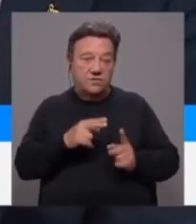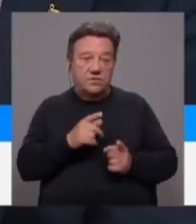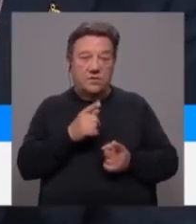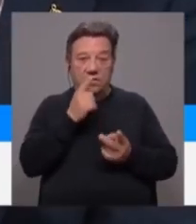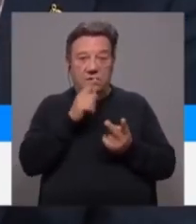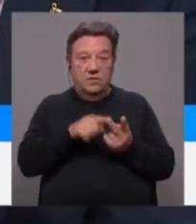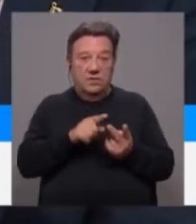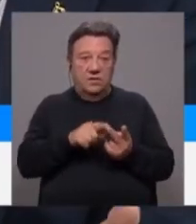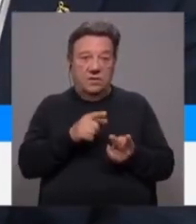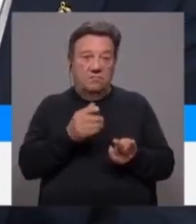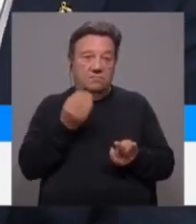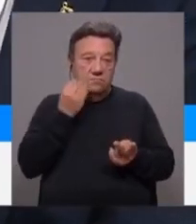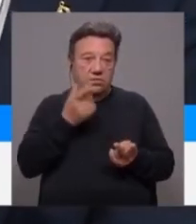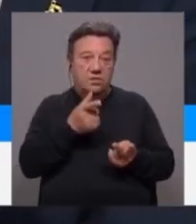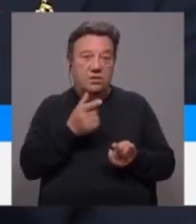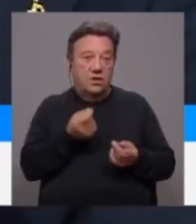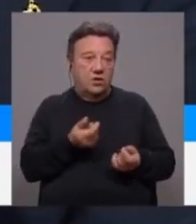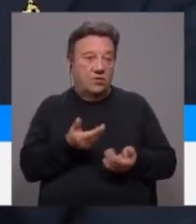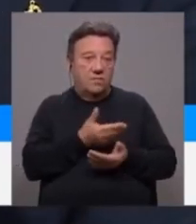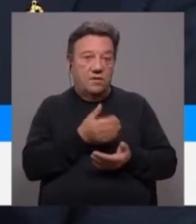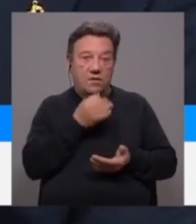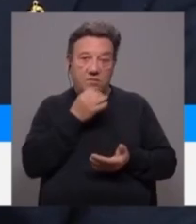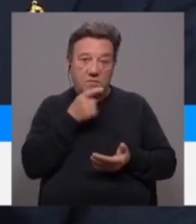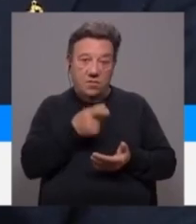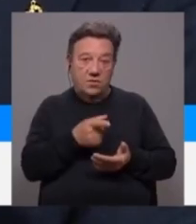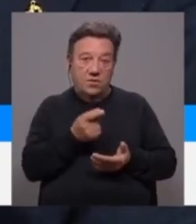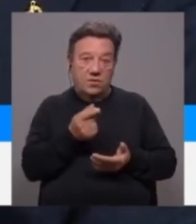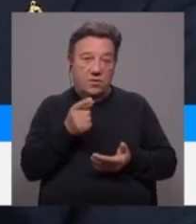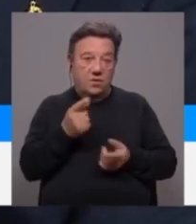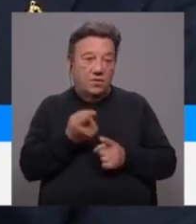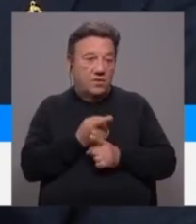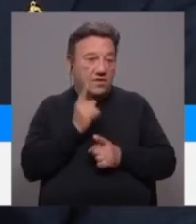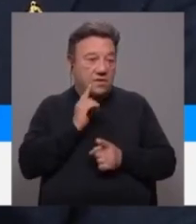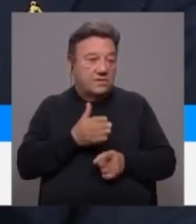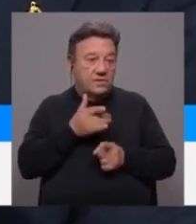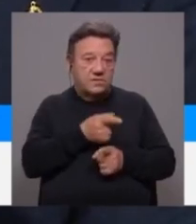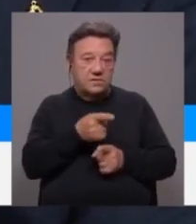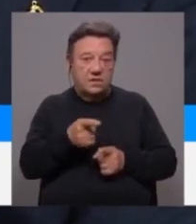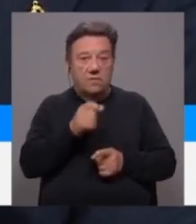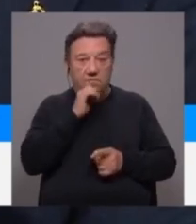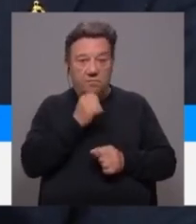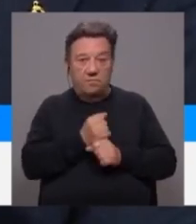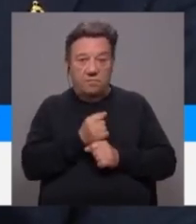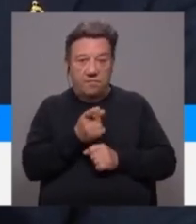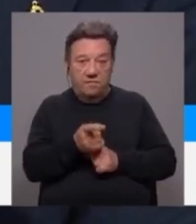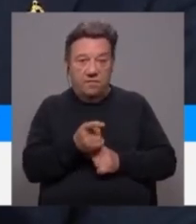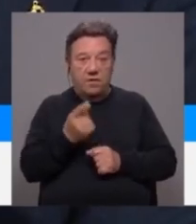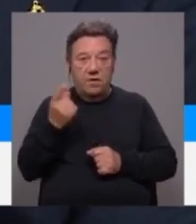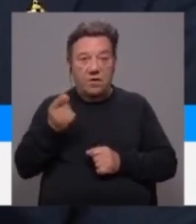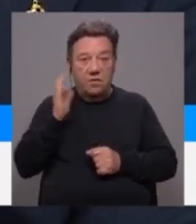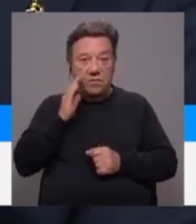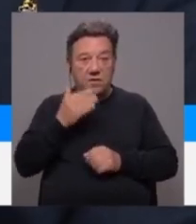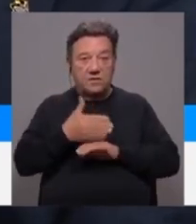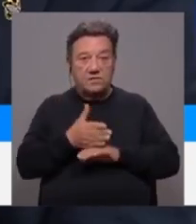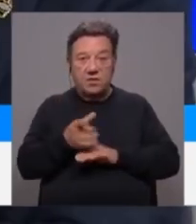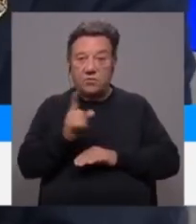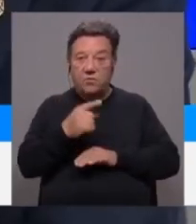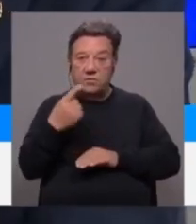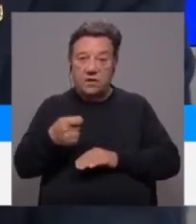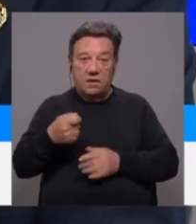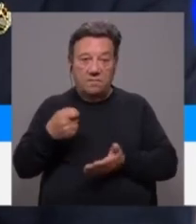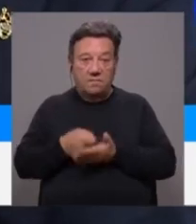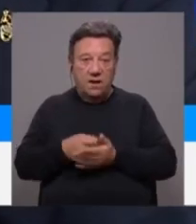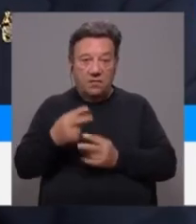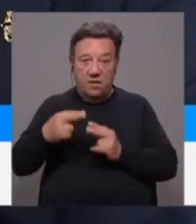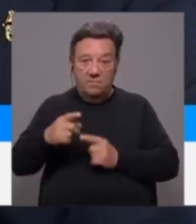sobre enfim sobre um a economia nomeadamente nos bens essenciais e isso pode ser feito Obrigada que ser todos que não